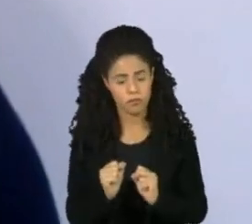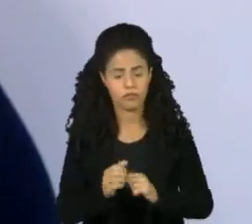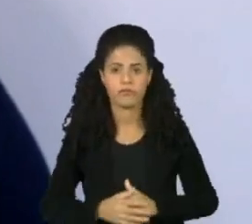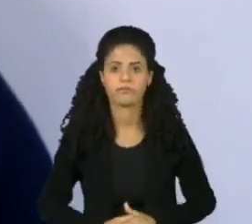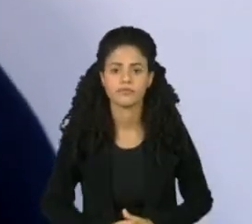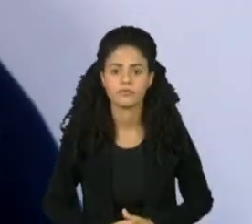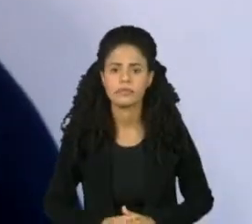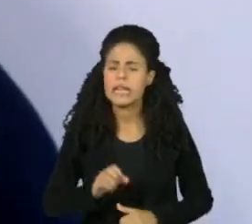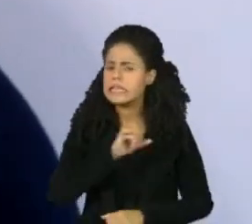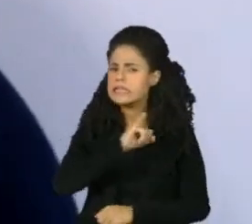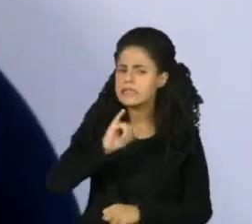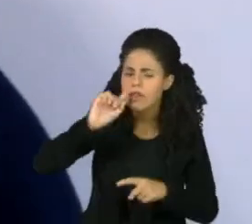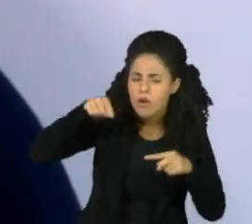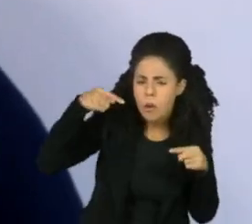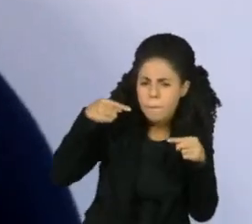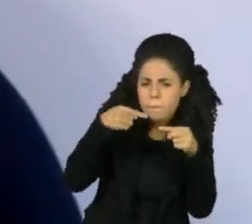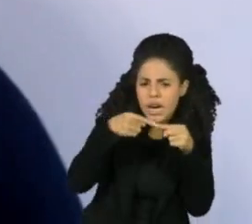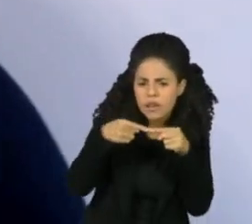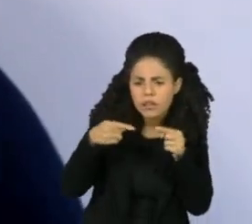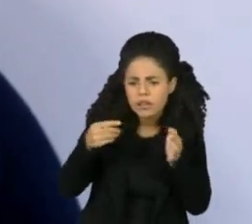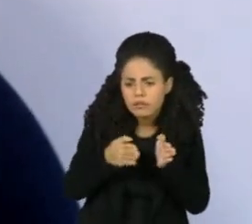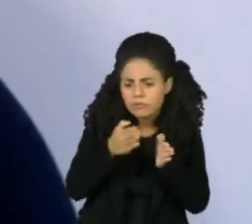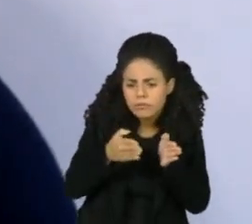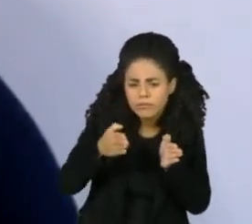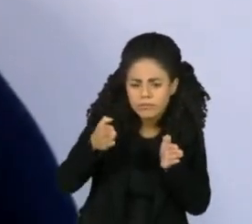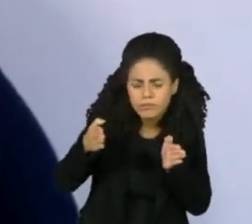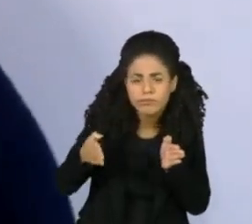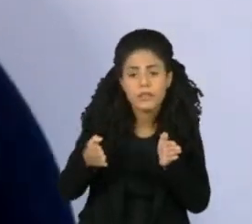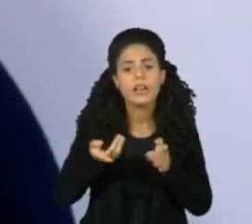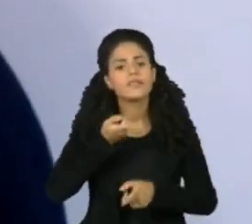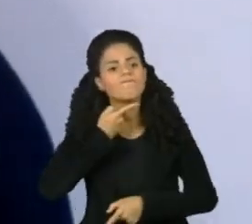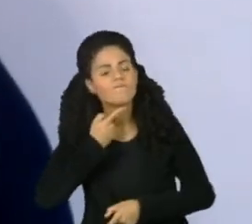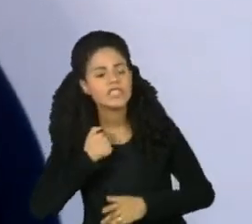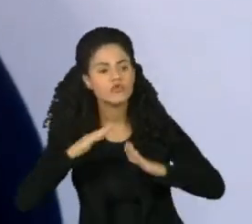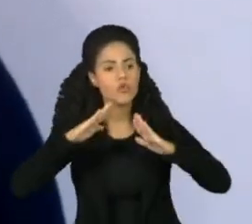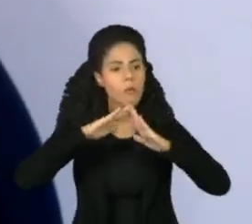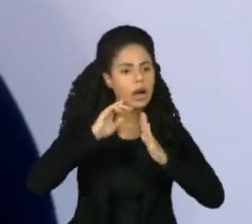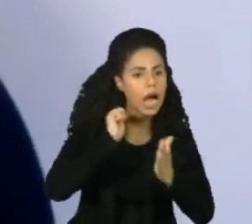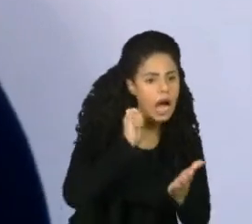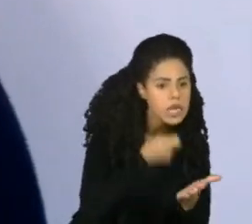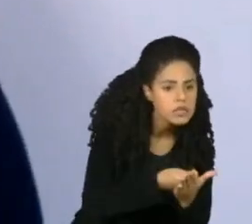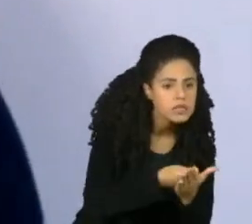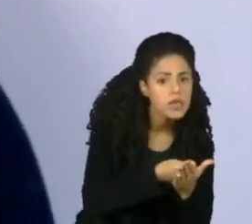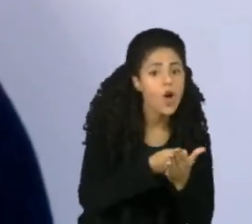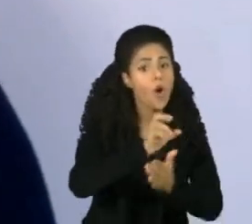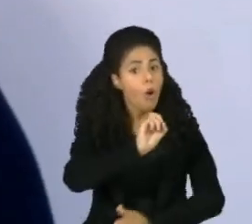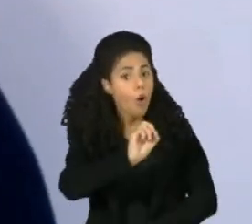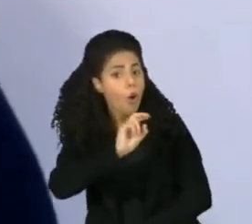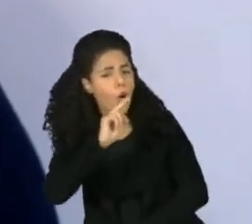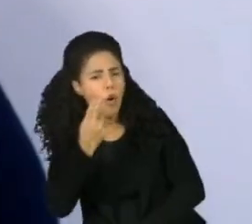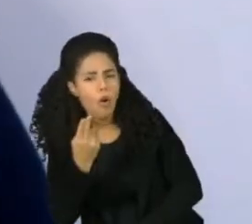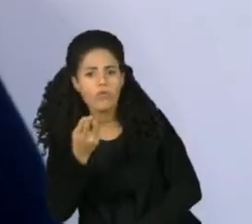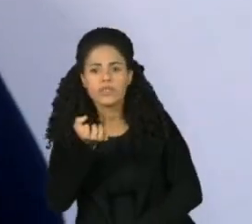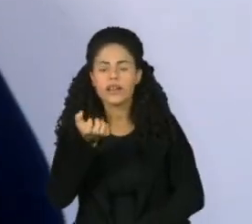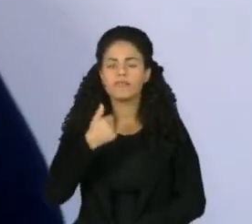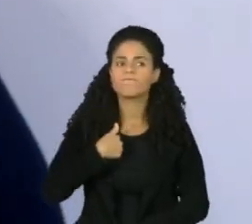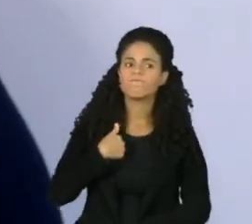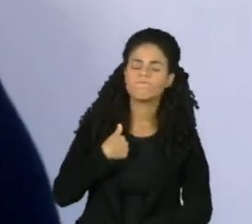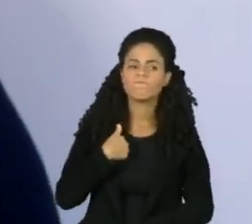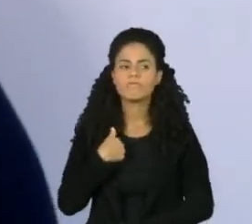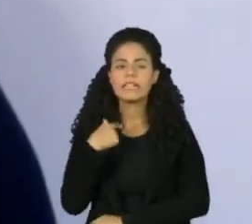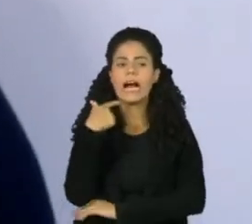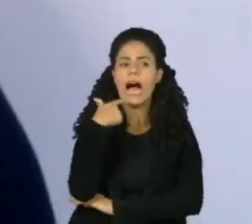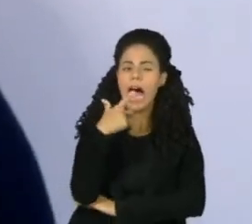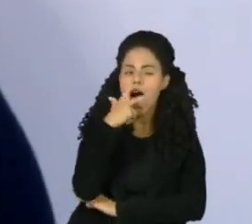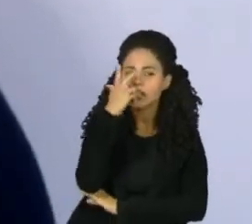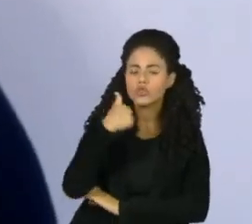tenho algum objetivo de curto prazo eu quero comprar um imóvel ou por exemplo pode acontecer eu tô achando que você é demitido